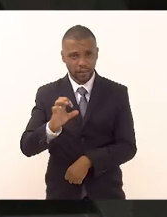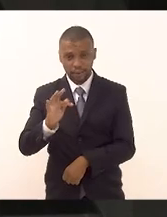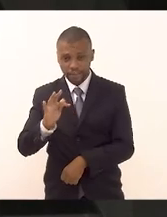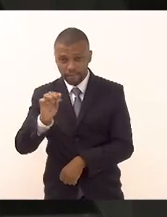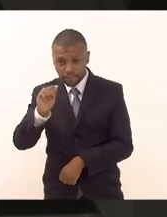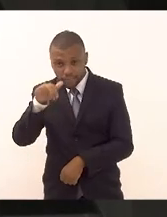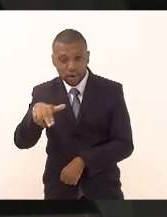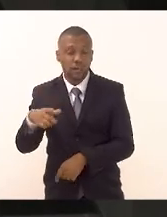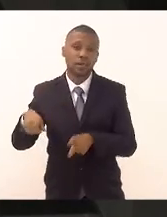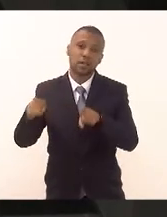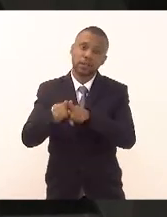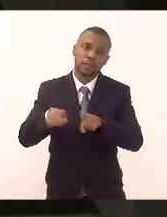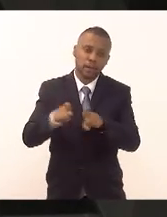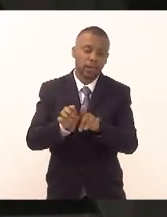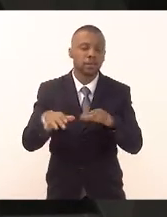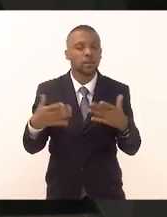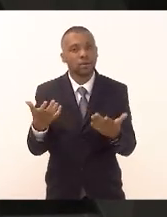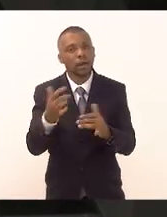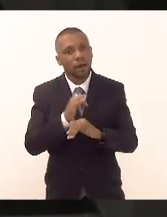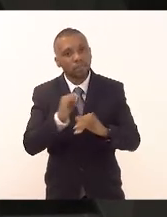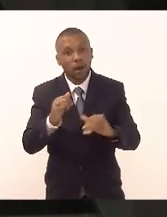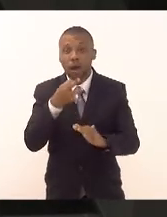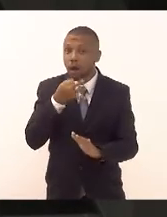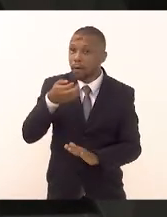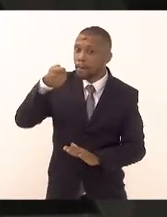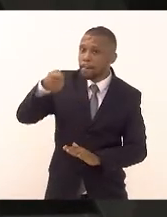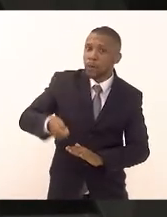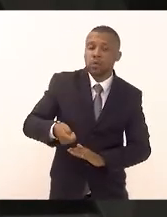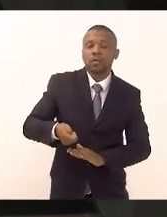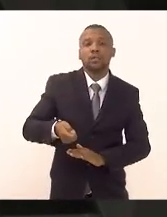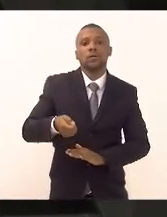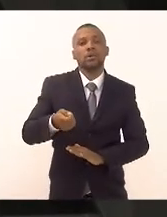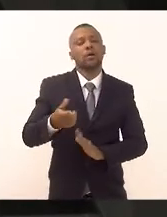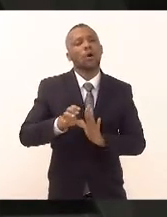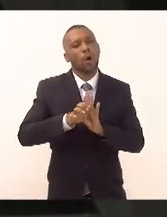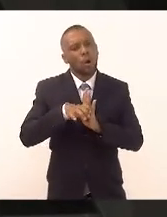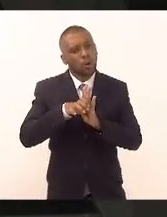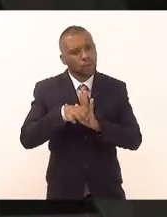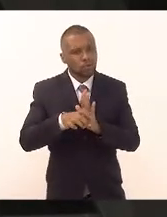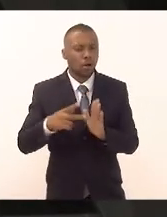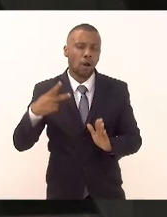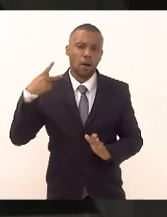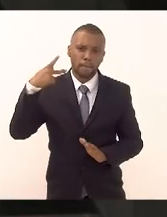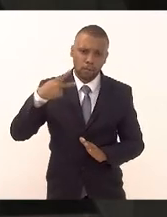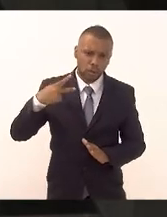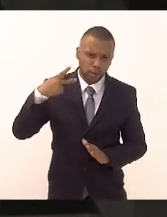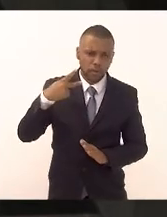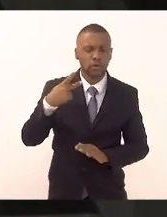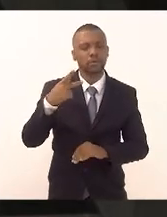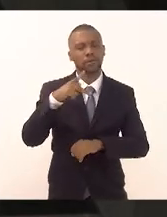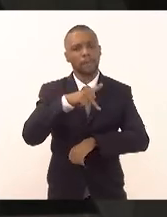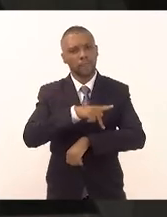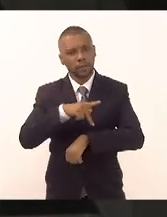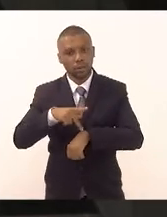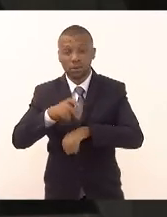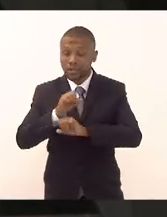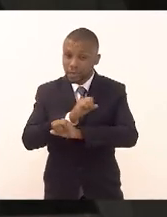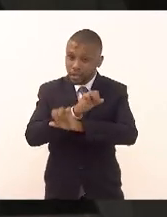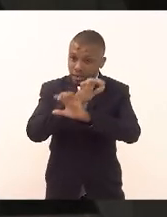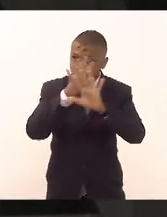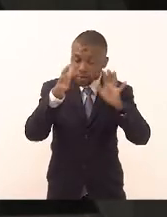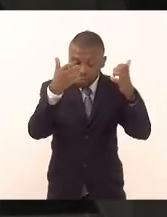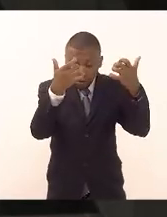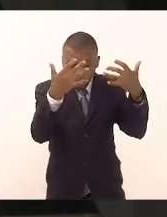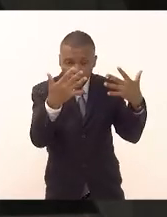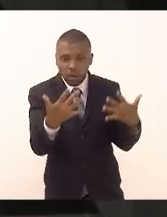Então, eu quero aqui dizer da nossa posição conceitual, política, pedagógica, claramente explicitada